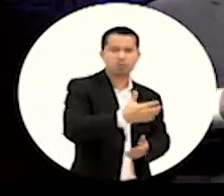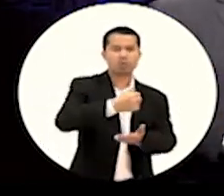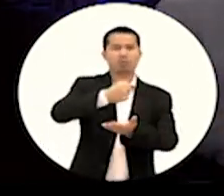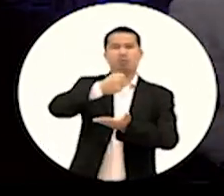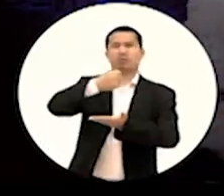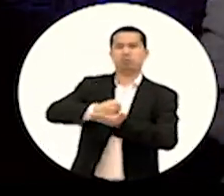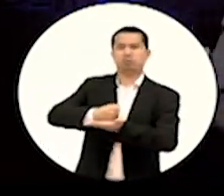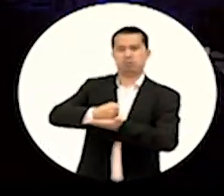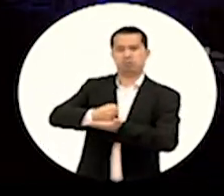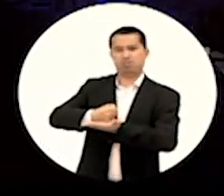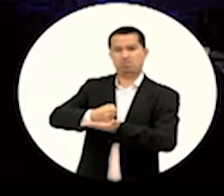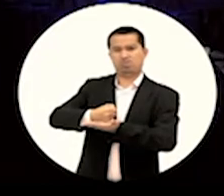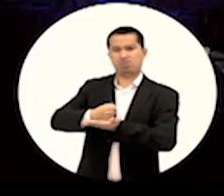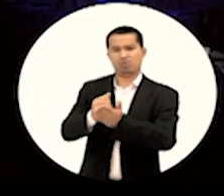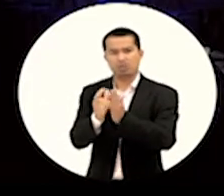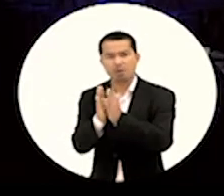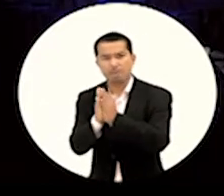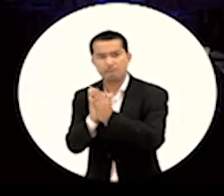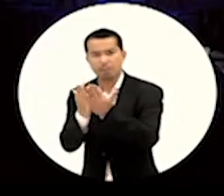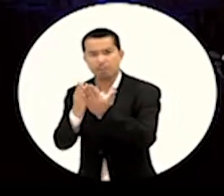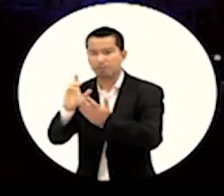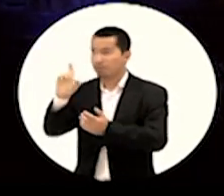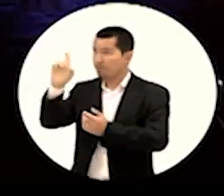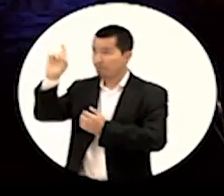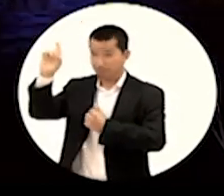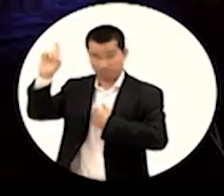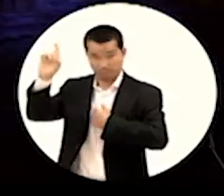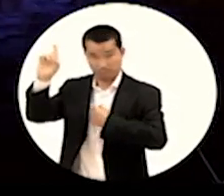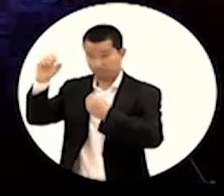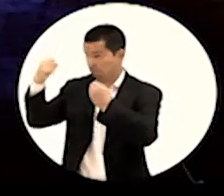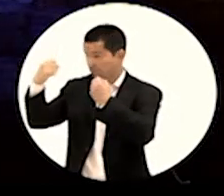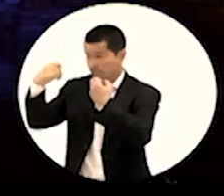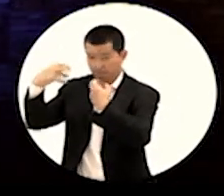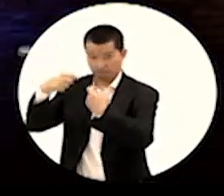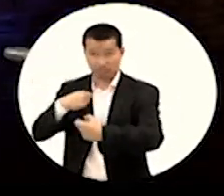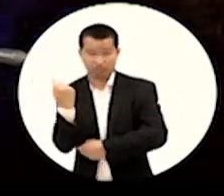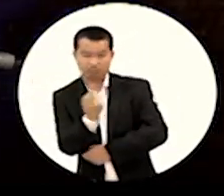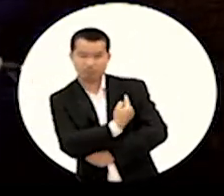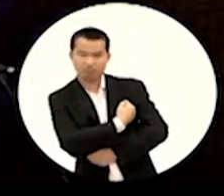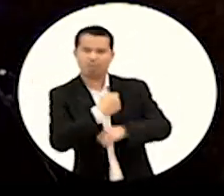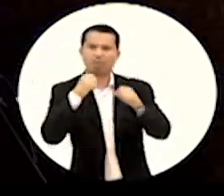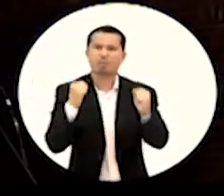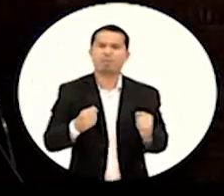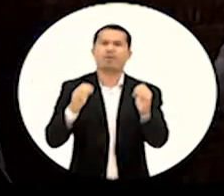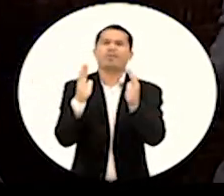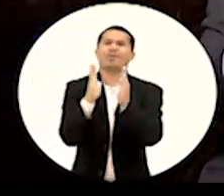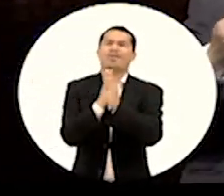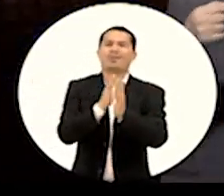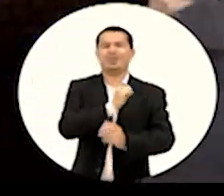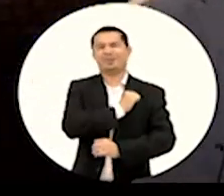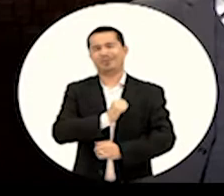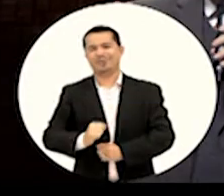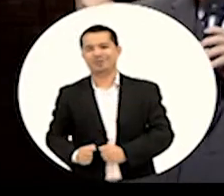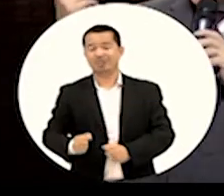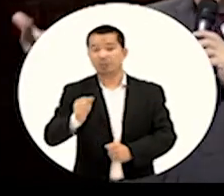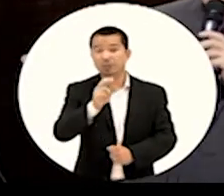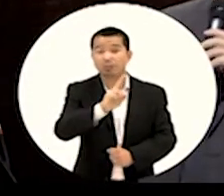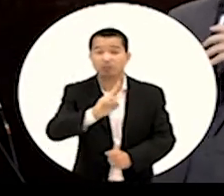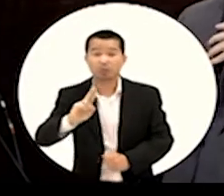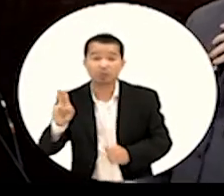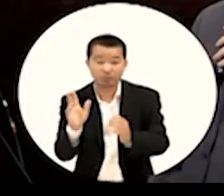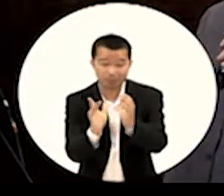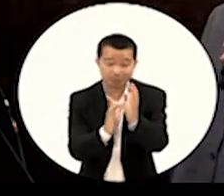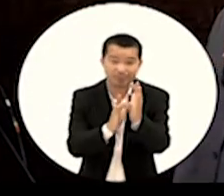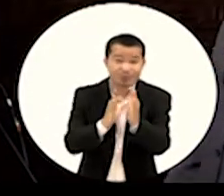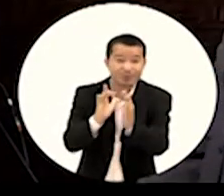Novo Testamento, a palavra de Deus nos diz que nós podemos orar ao Senhor em nome de Jesus ao